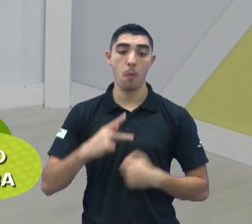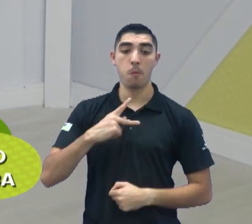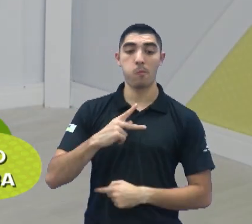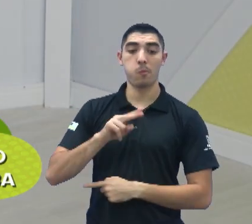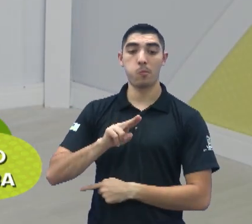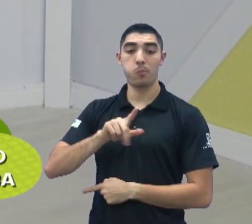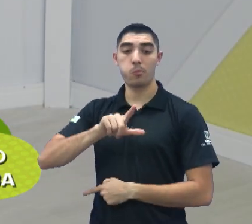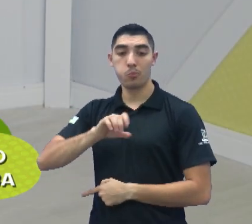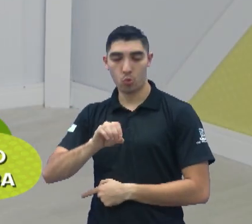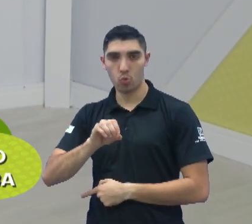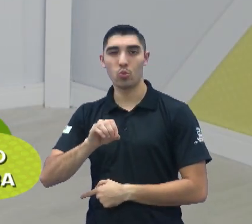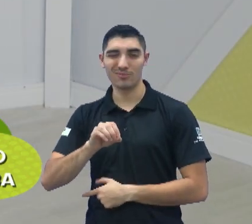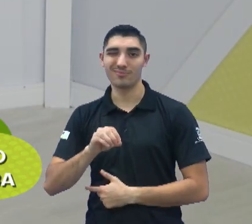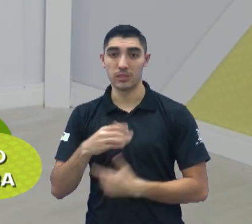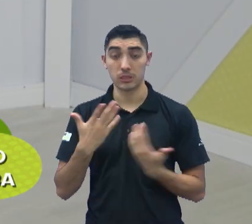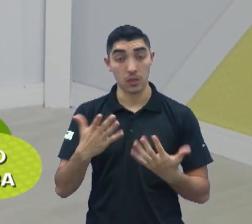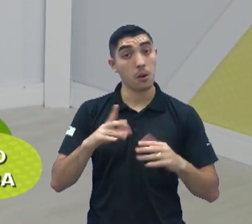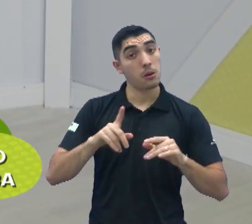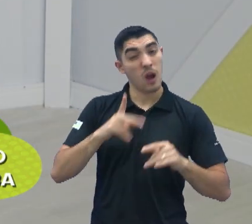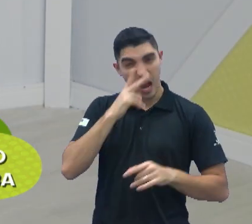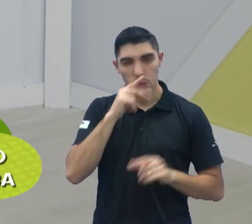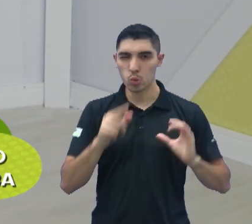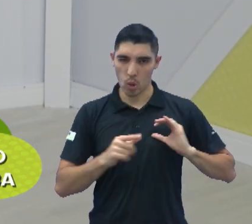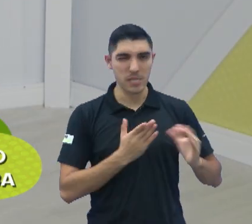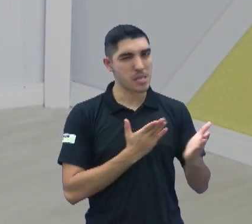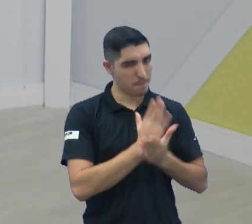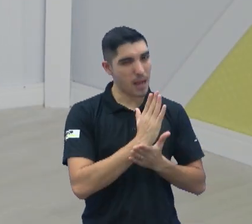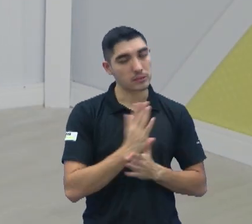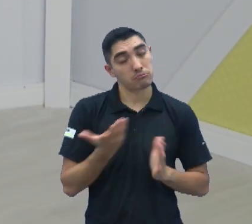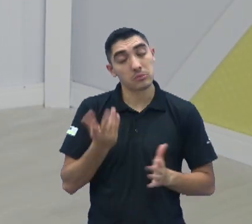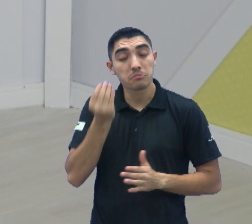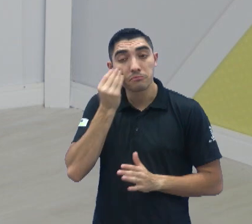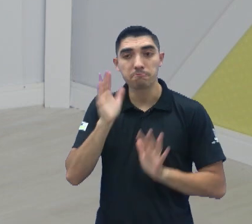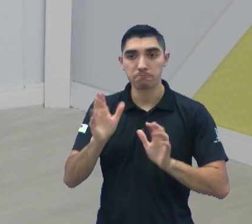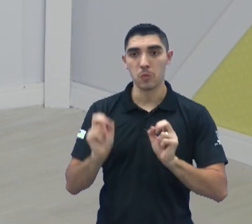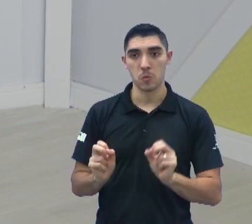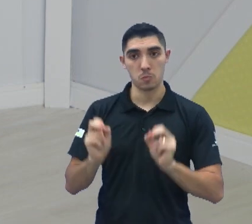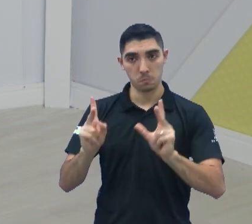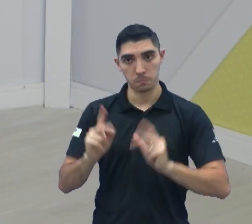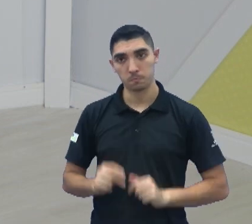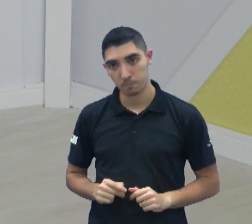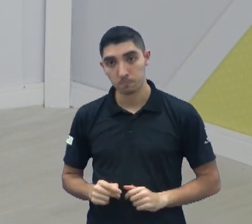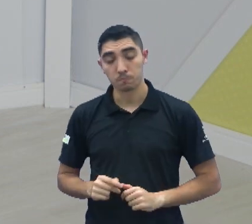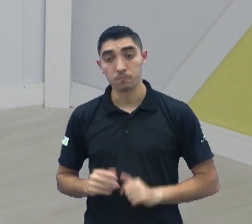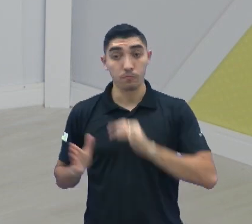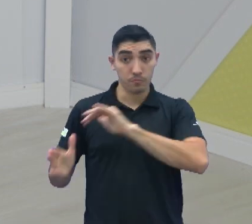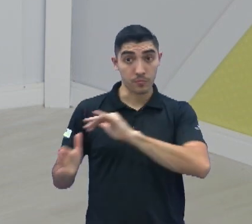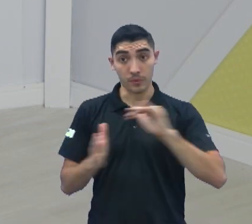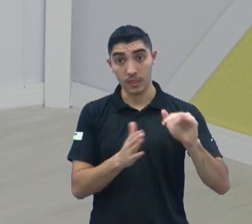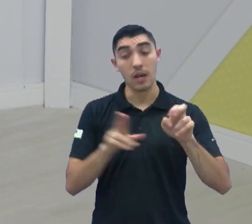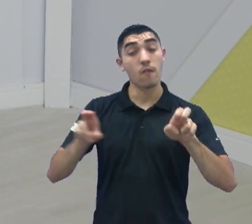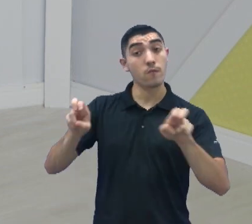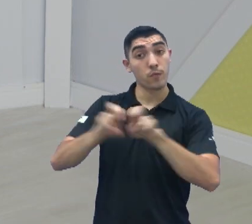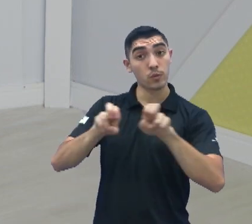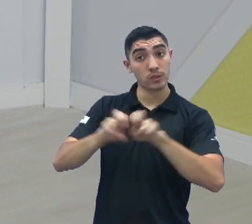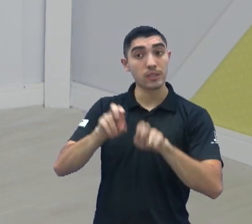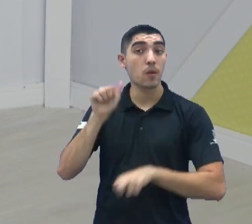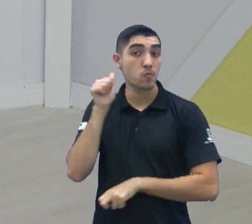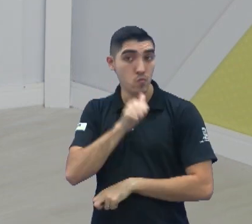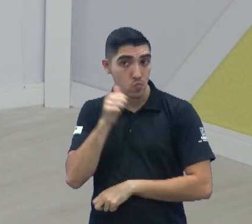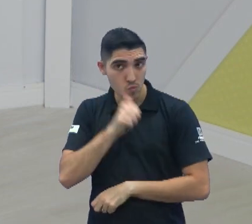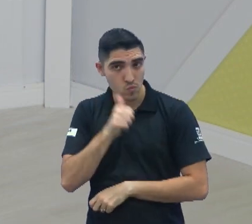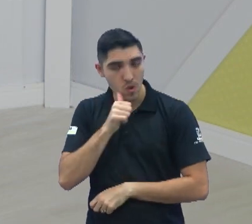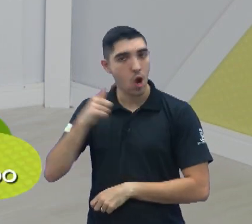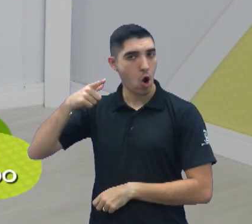primeiro pensar nas quartas e depois ver o que acontece, tá certo? Paulito, mudando de assunto, mas ainda falando de futsal, ontem o time feminino do